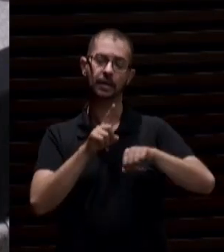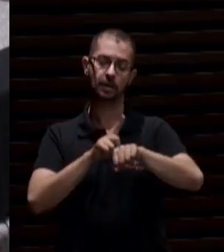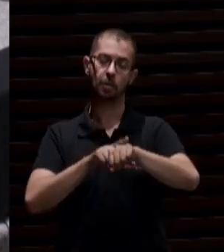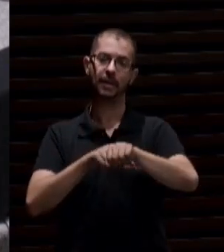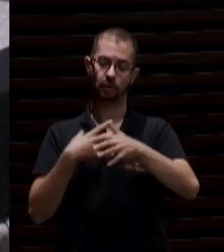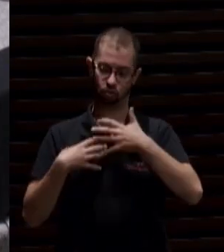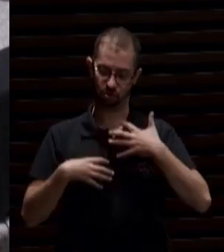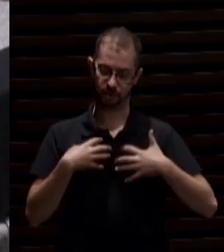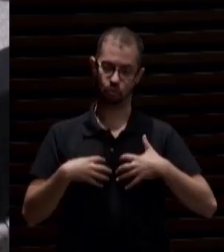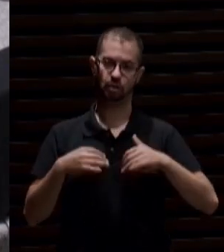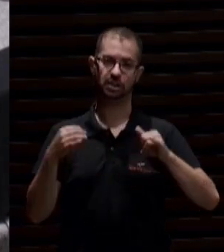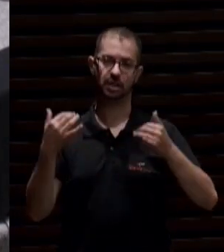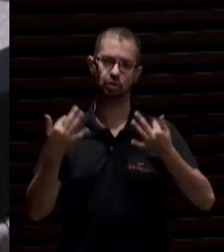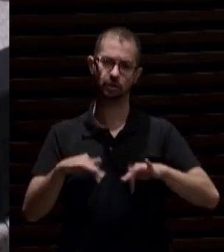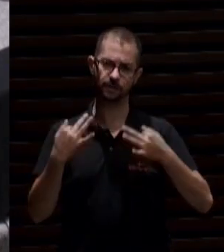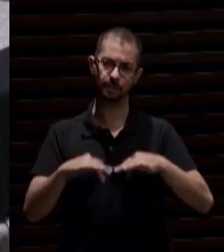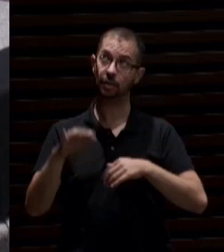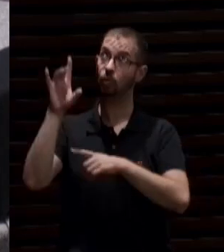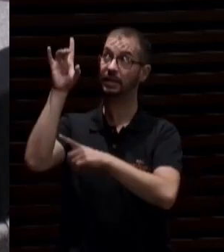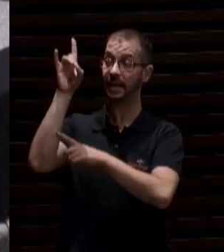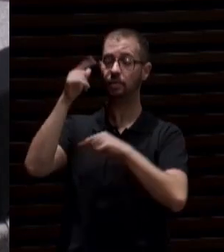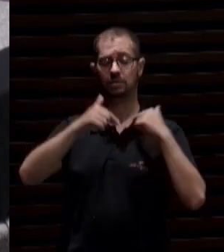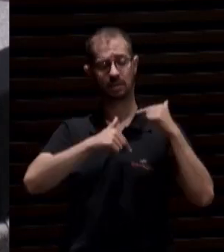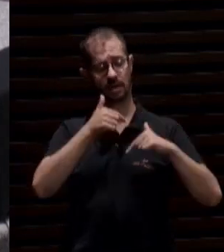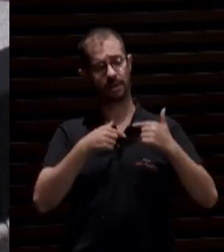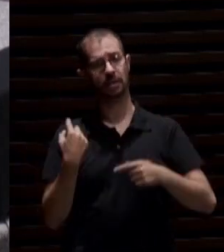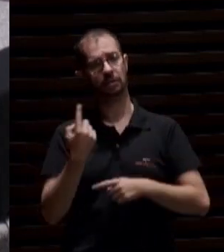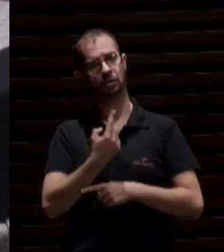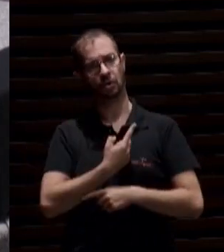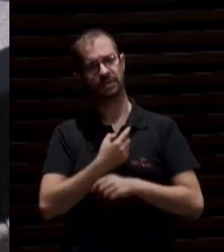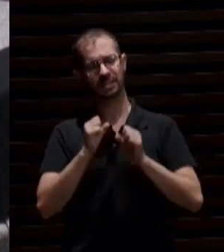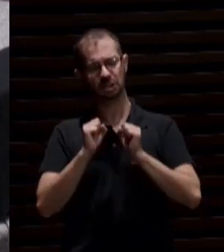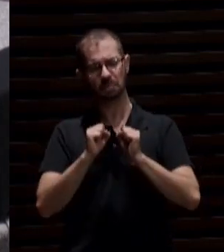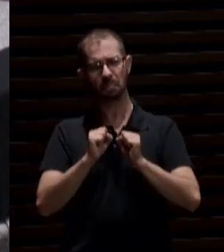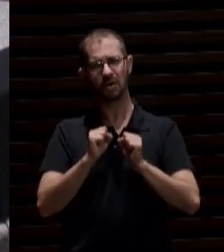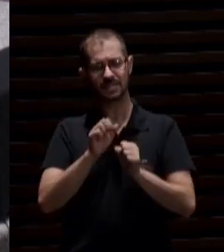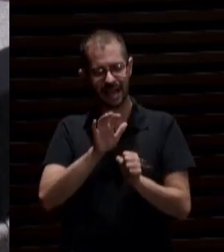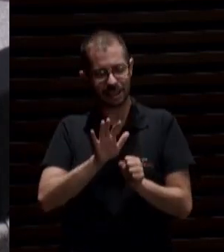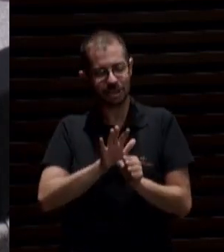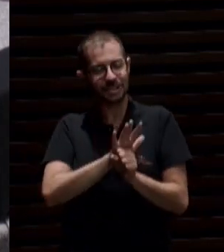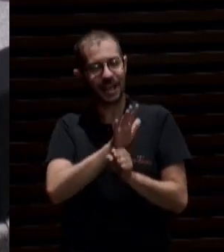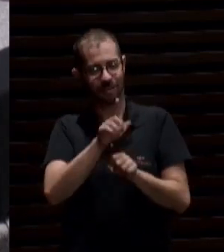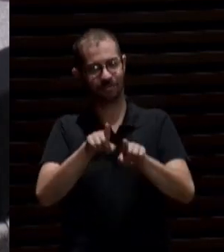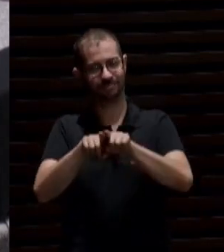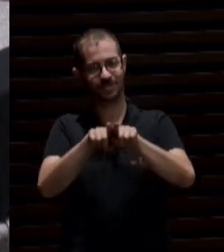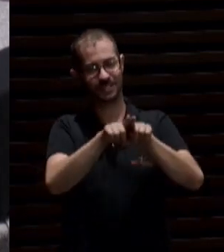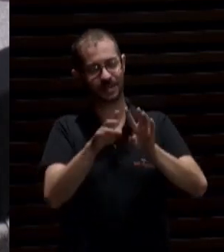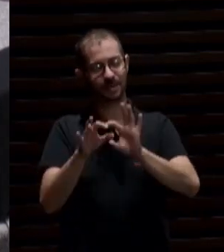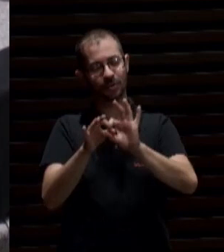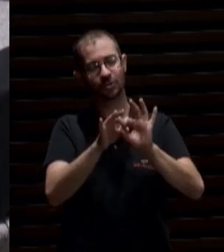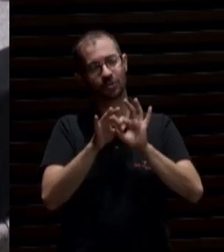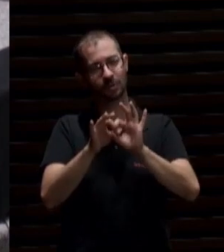sofrimento e de dor, que é quando Deus está trabalhando em nós, que nós estejamos recheados com nossos irmãos em volta, para que estejamos sendo trabalhados